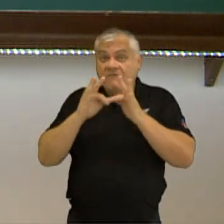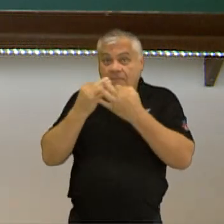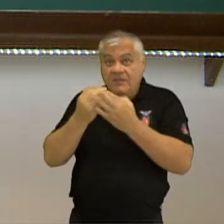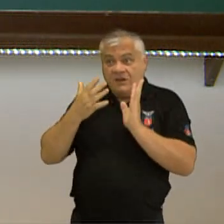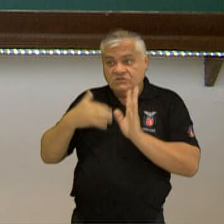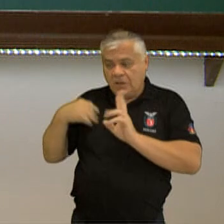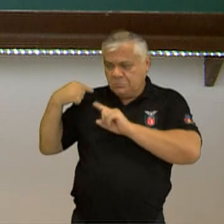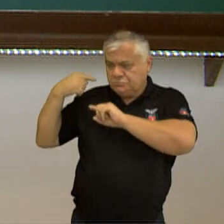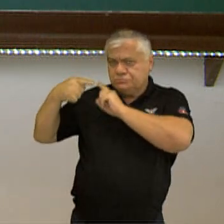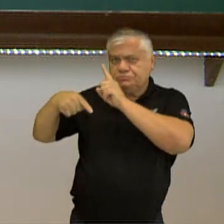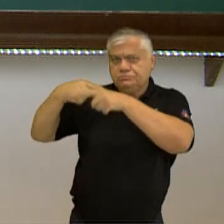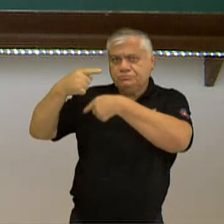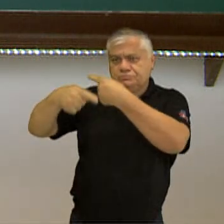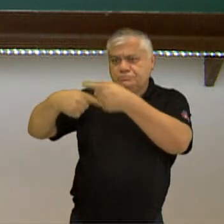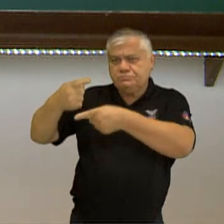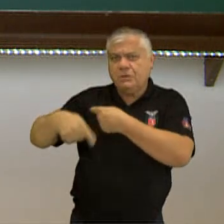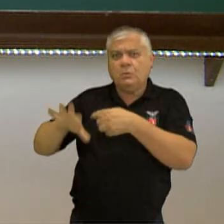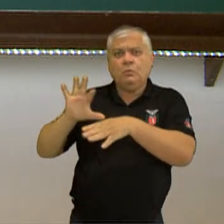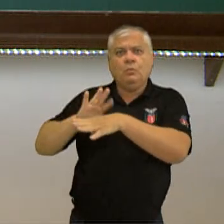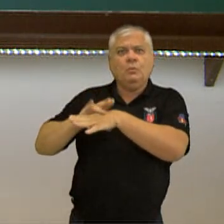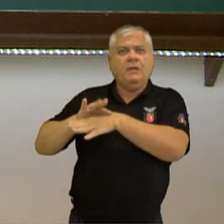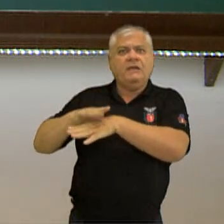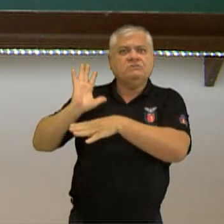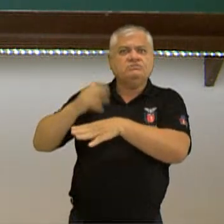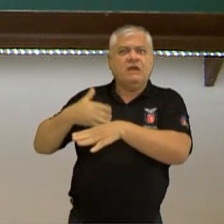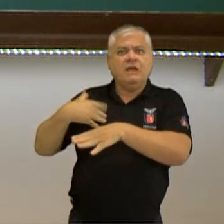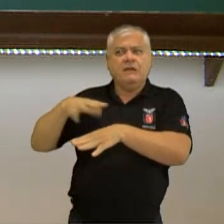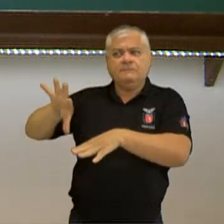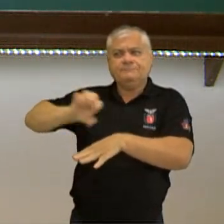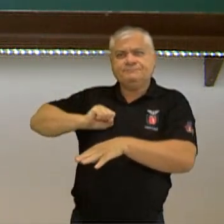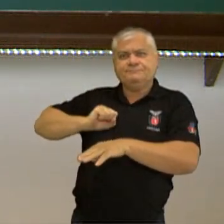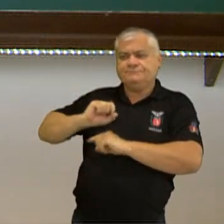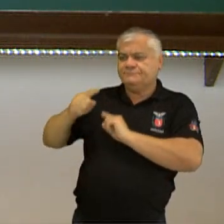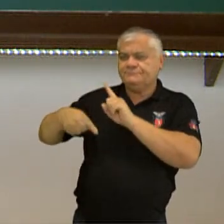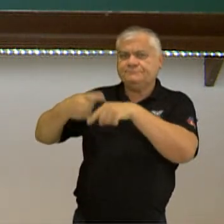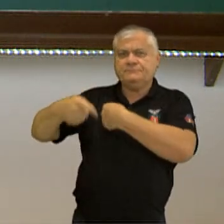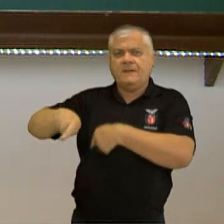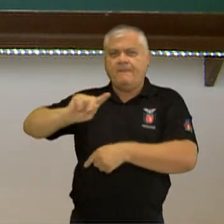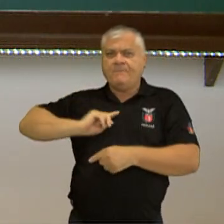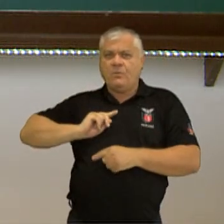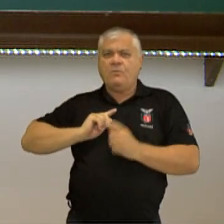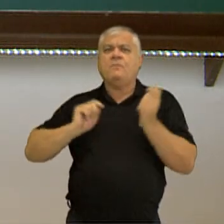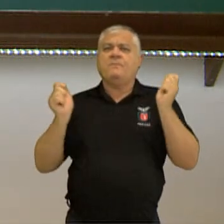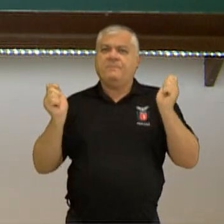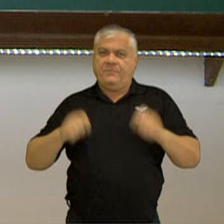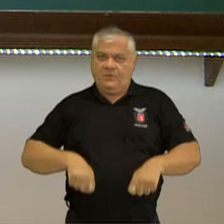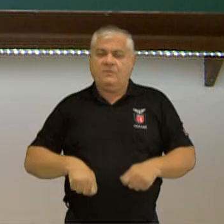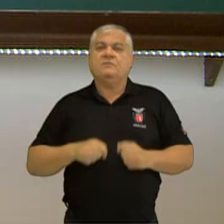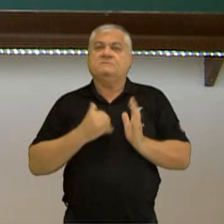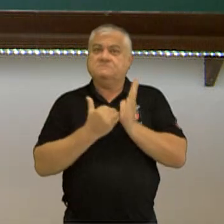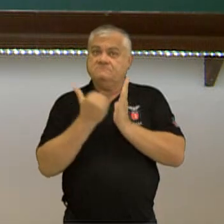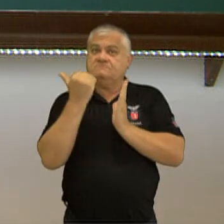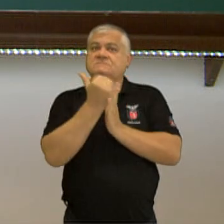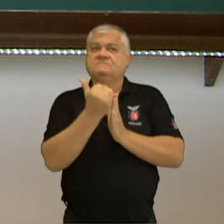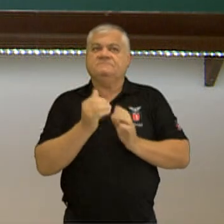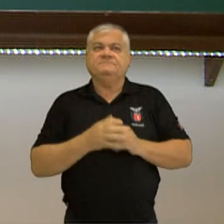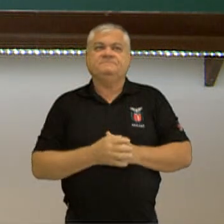já tenha esse tipo de doença, que já teve, e com isso aumenta a chance também de você